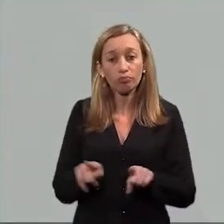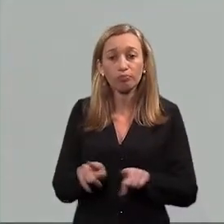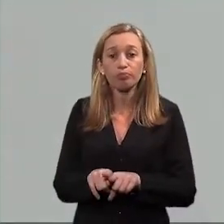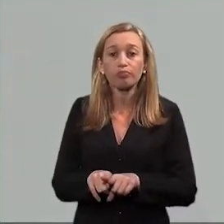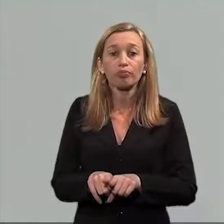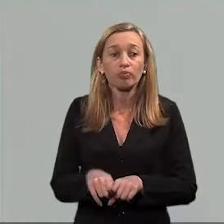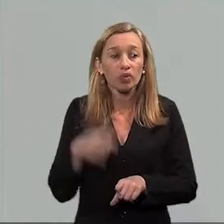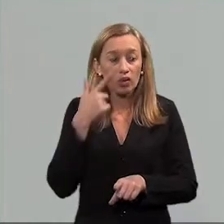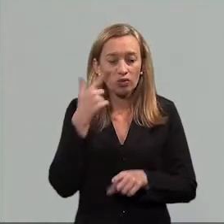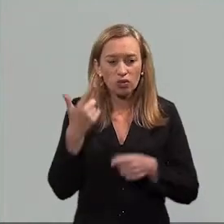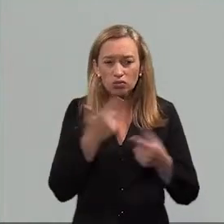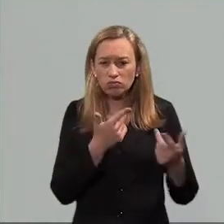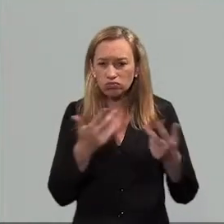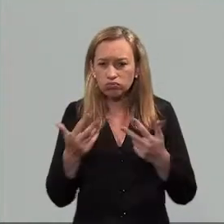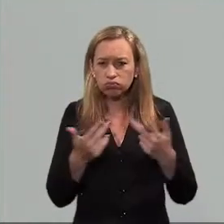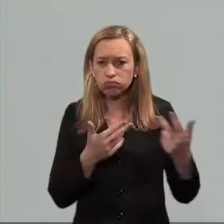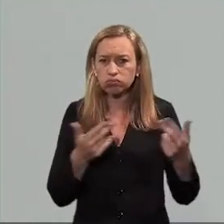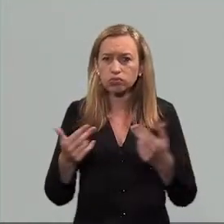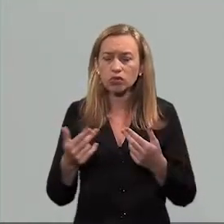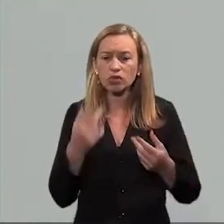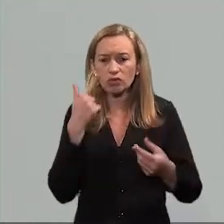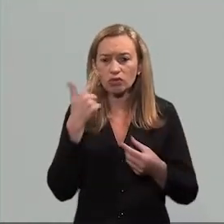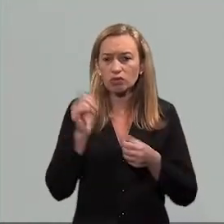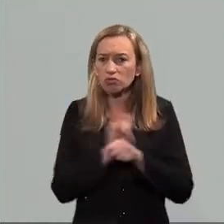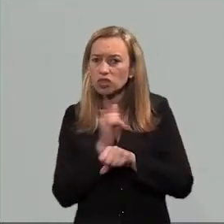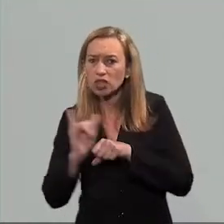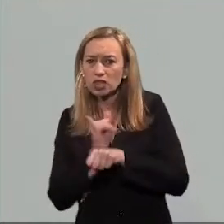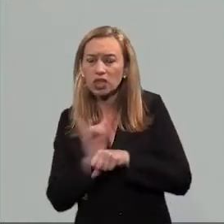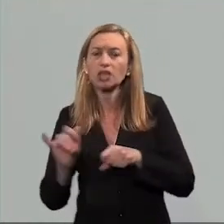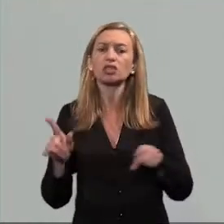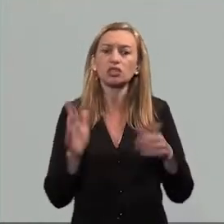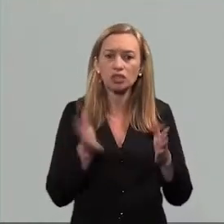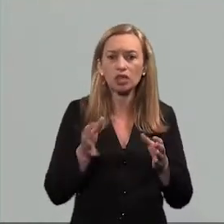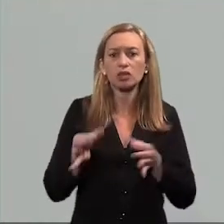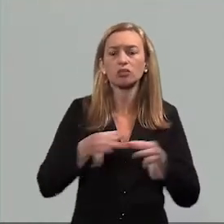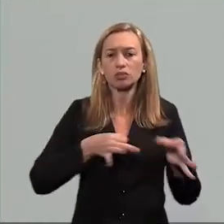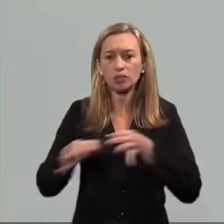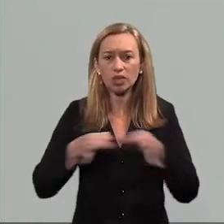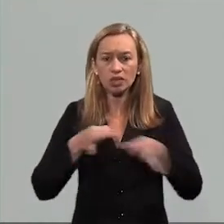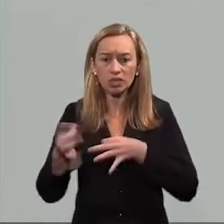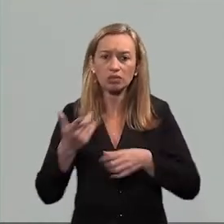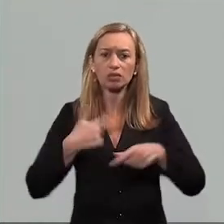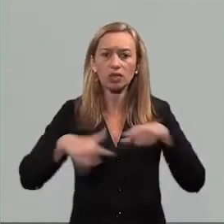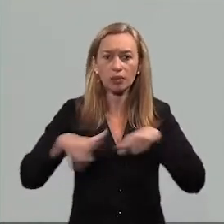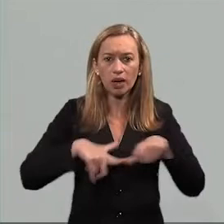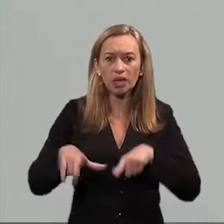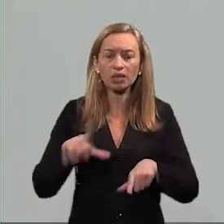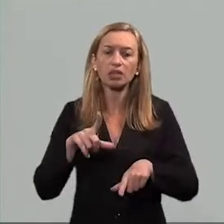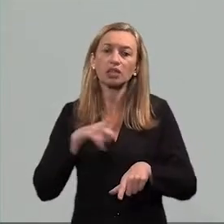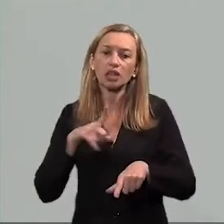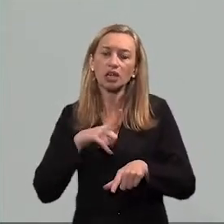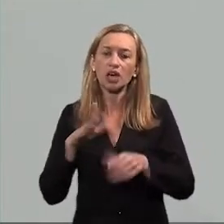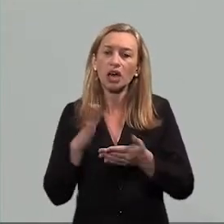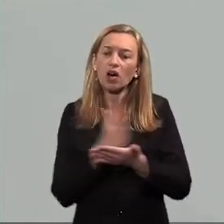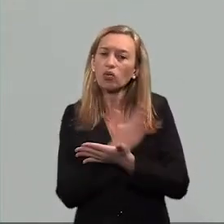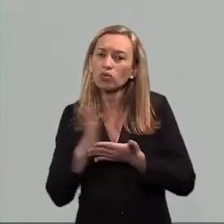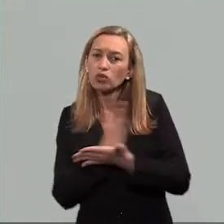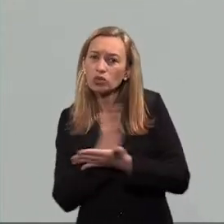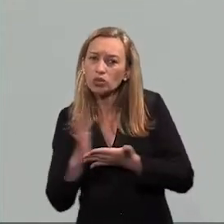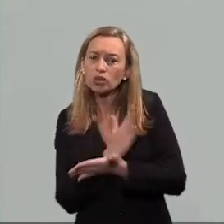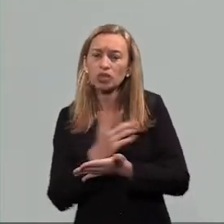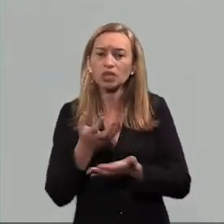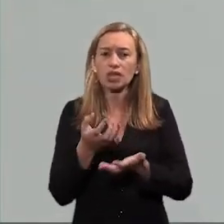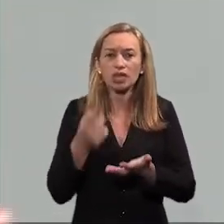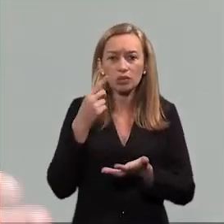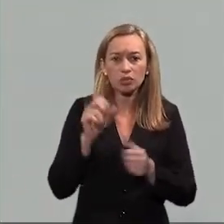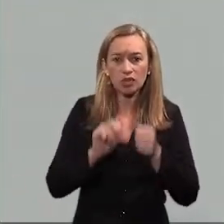e, com isso, afunilar um pouco o nosso processo de trabalho. A gente aprovou um plano de trabalho que tem alguns elementos com os quais a gente quer se debruçar.